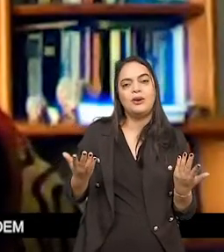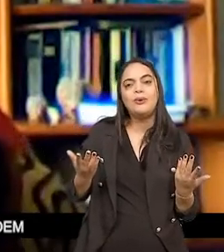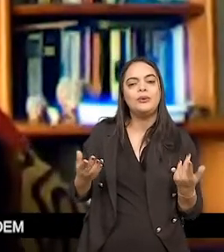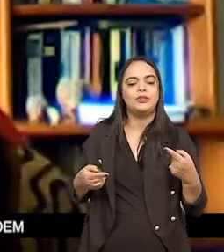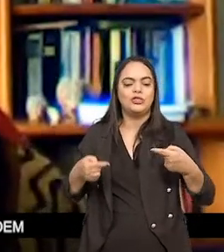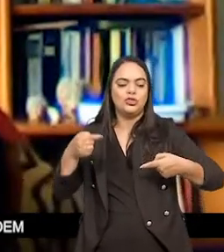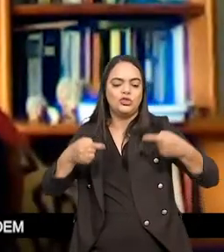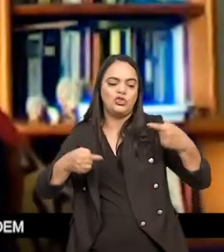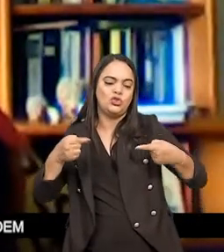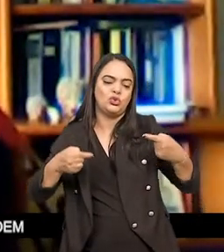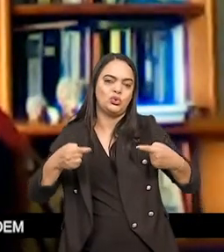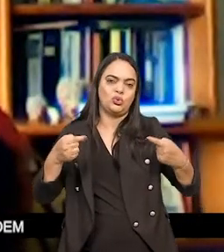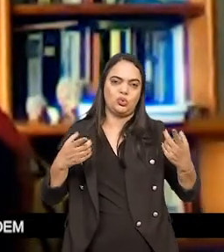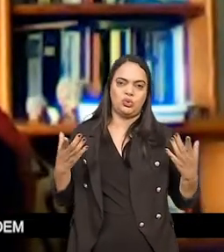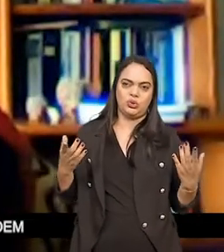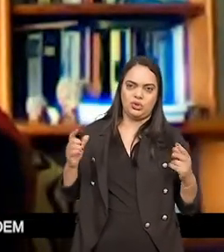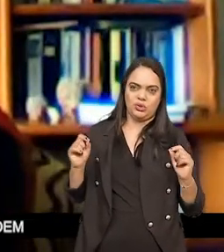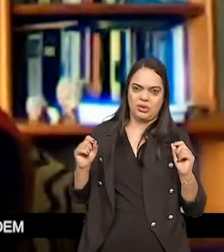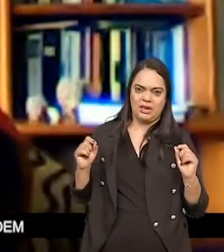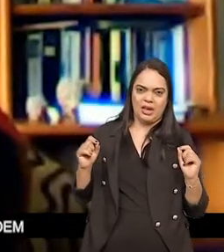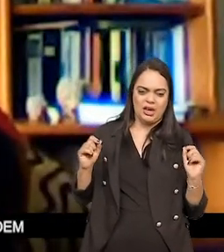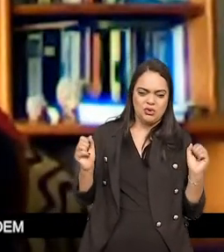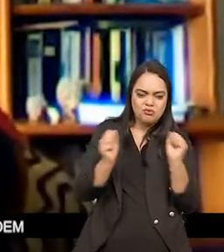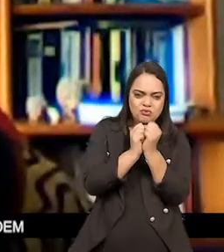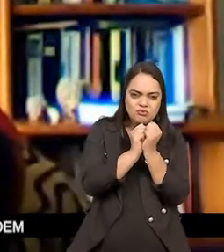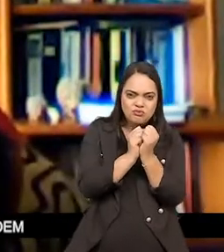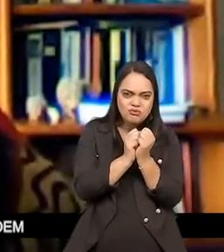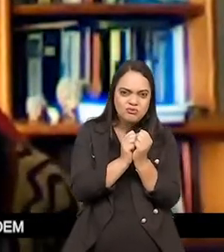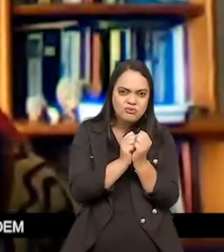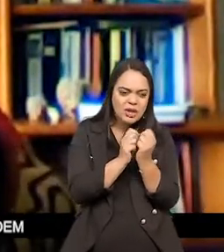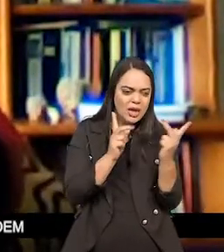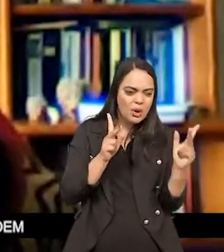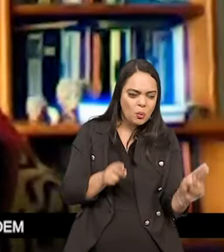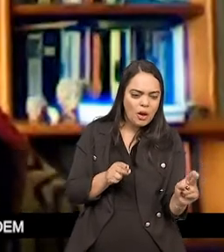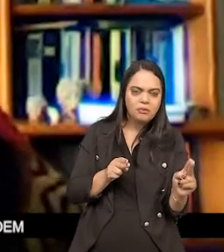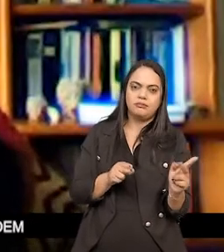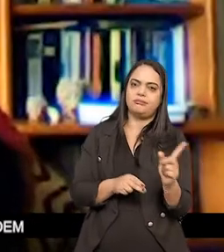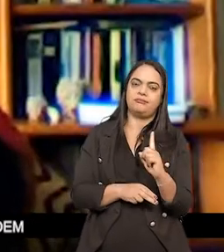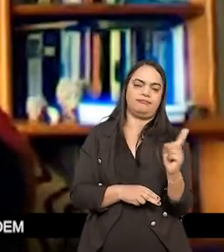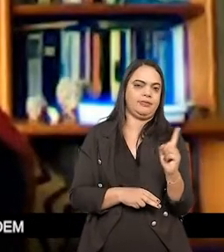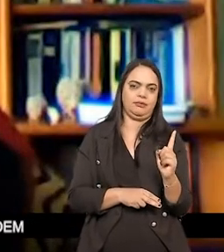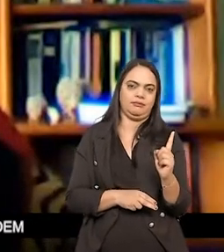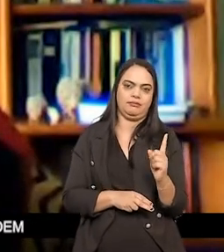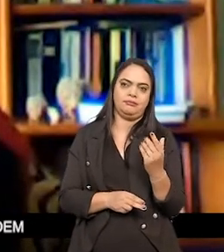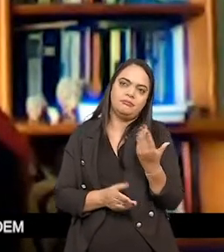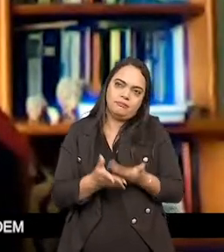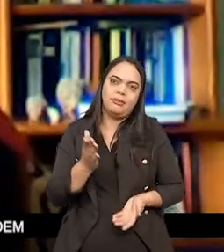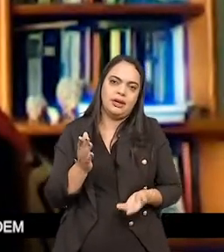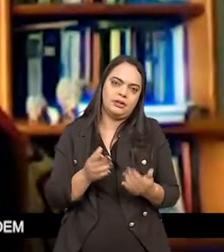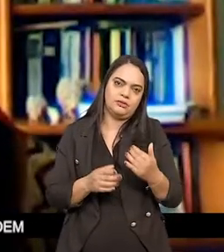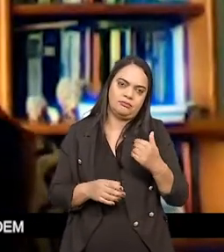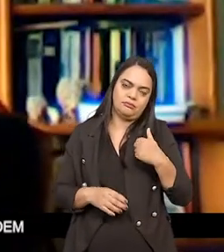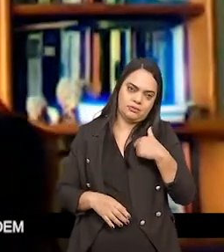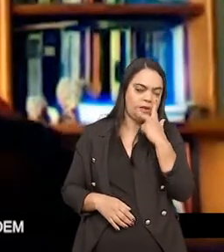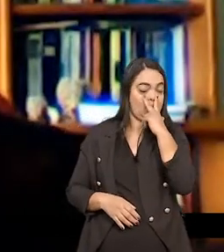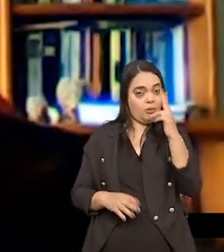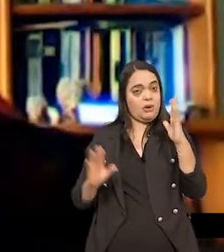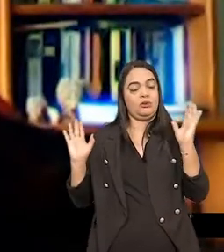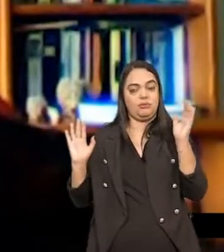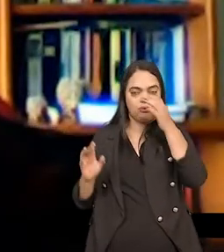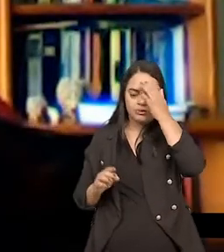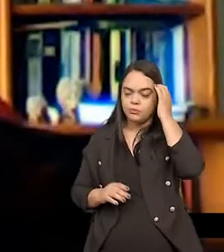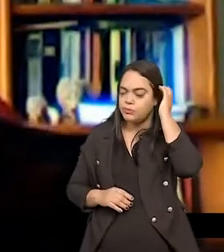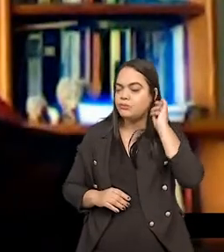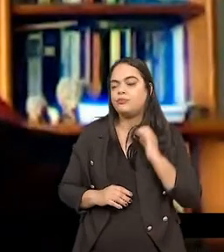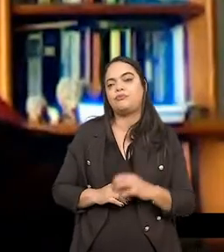no mesmo prato de análise, né, as mulheres perdem, isso que eu acho, tá? As mulheres perdem. E